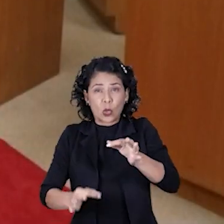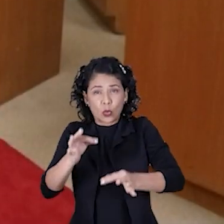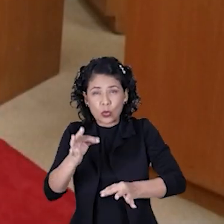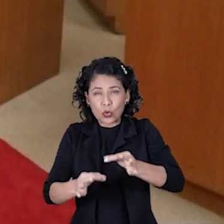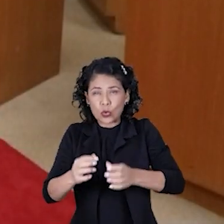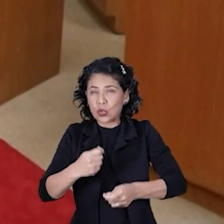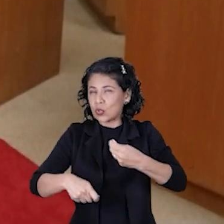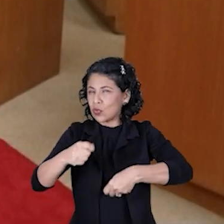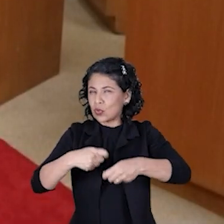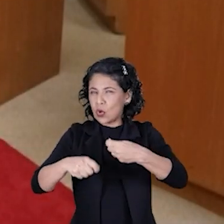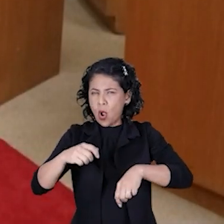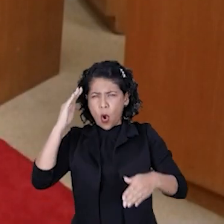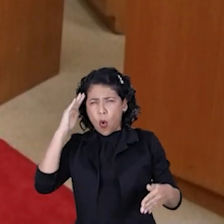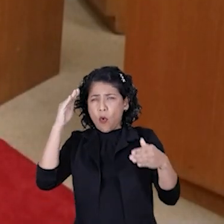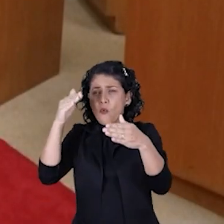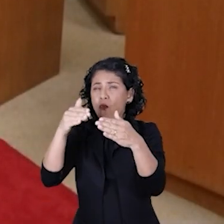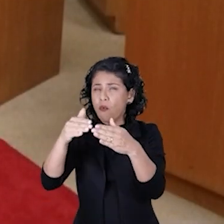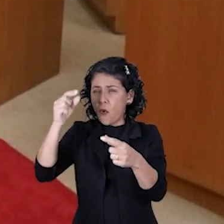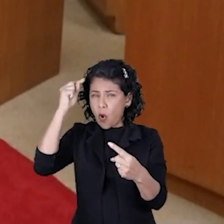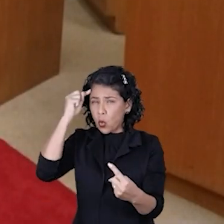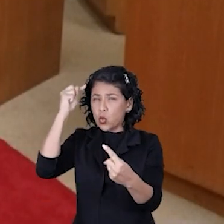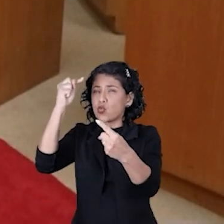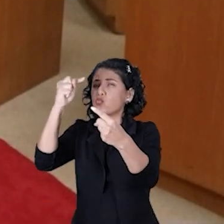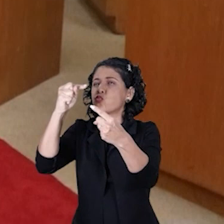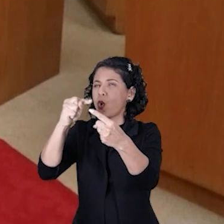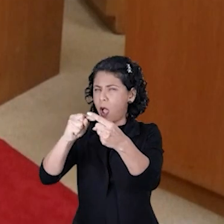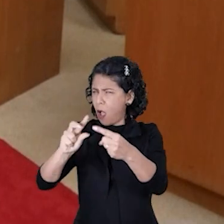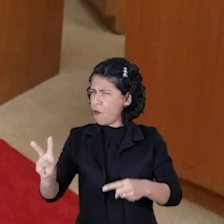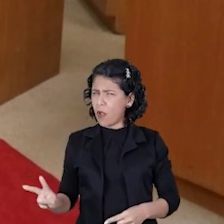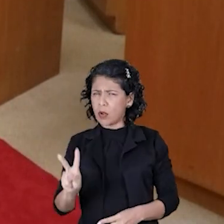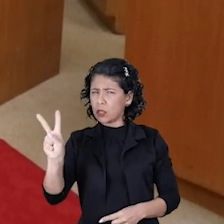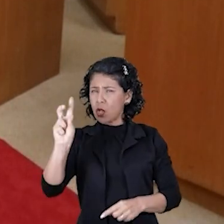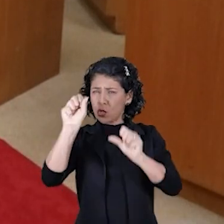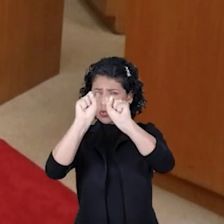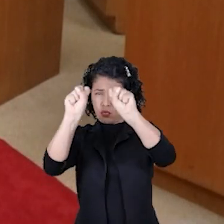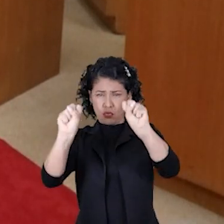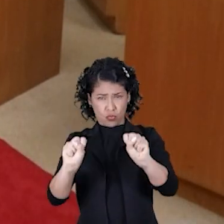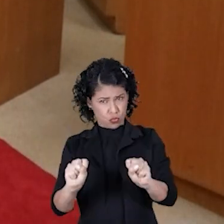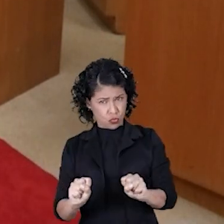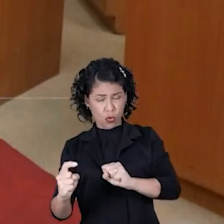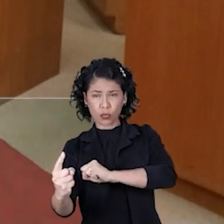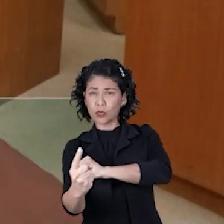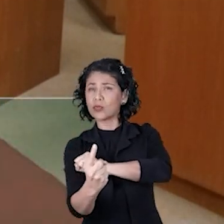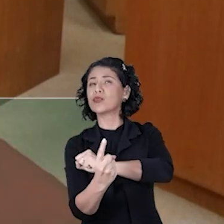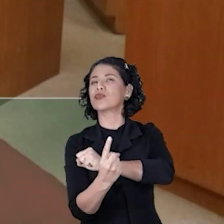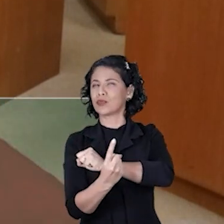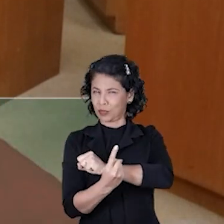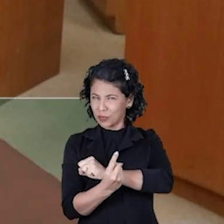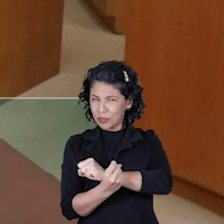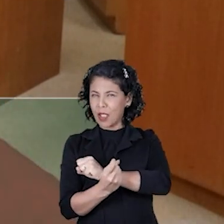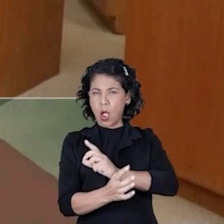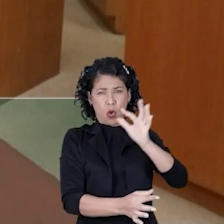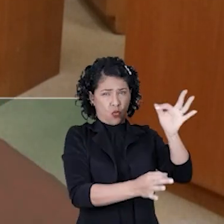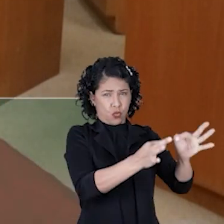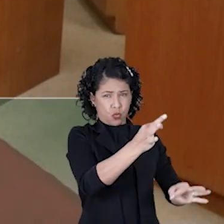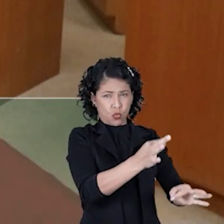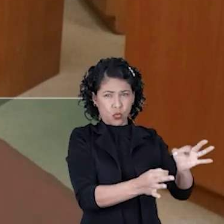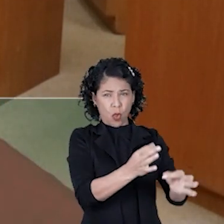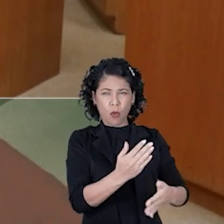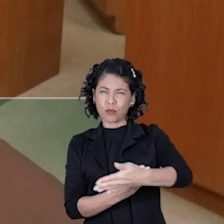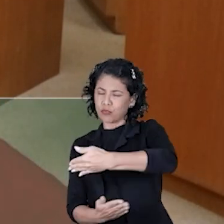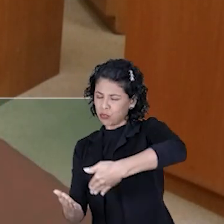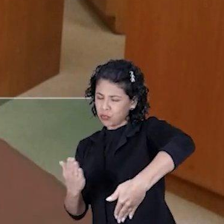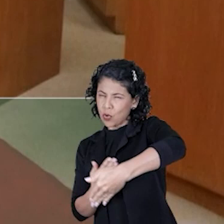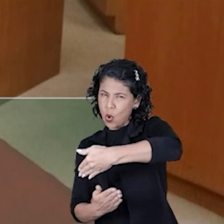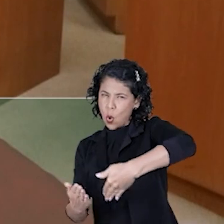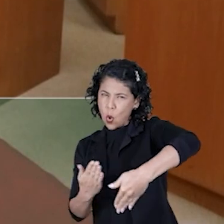A atual administração estabeleceu como seus pilares guias a valorização da magistratura e dos servidores, a